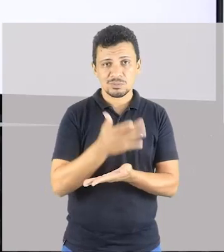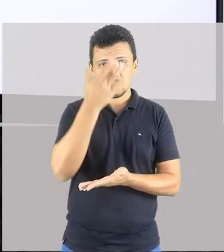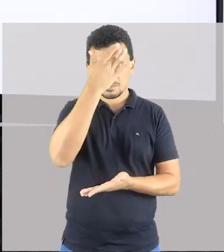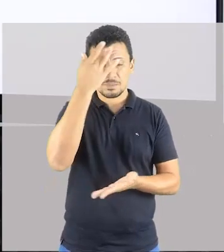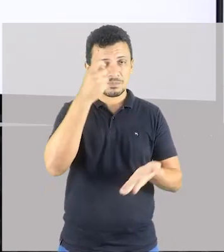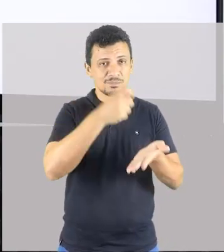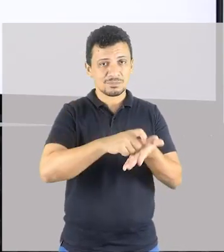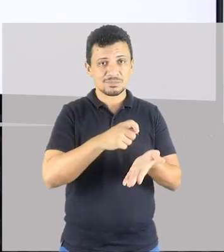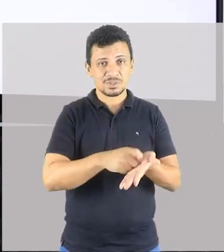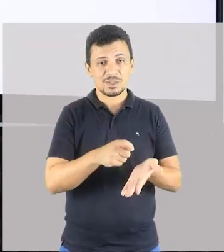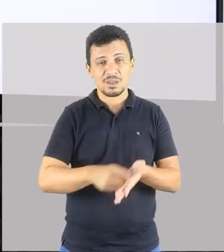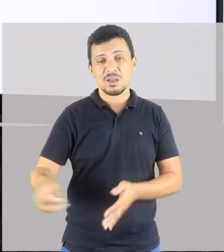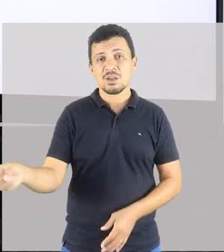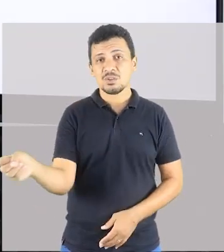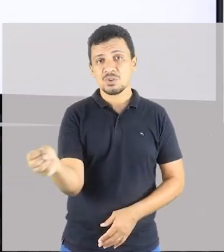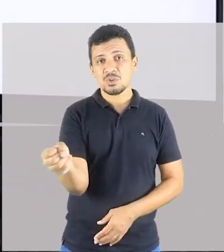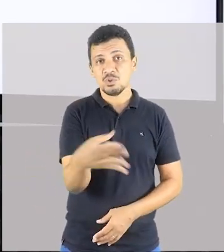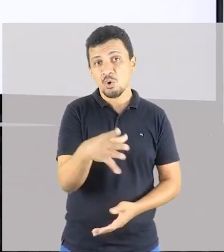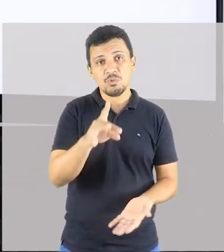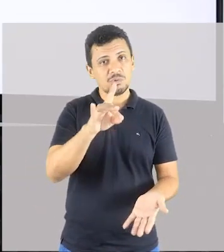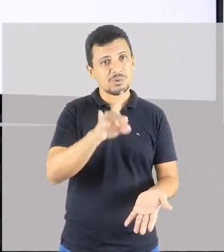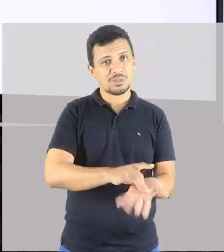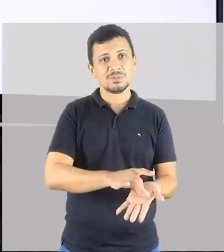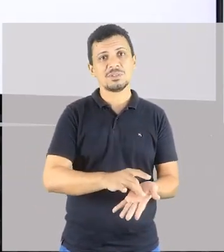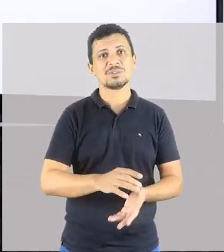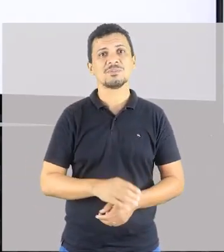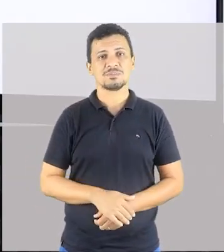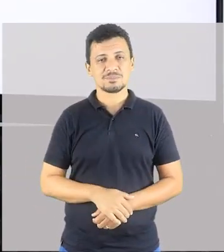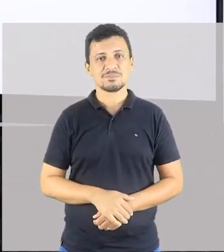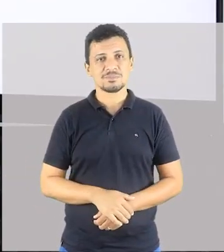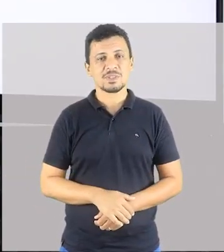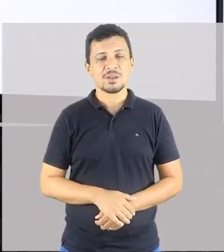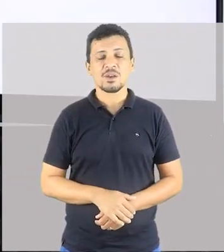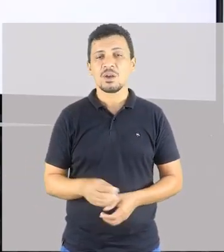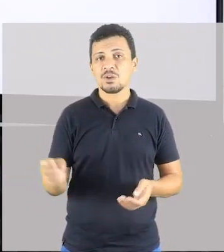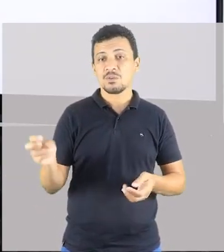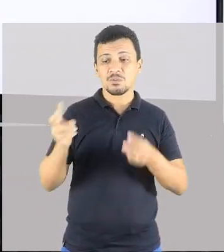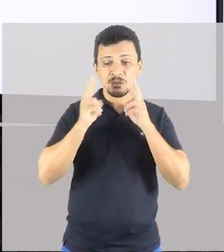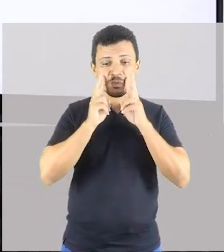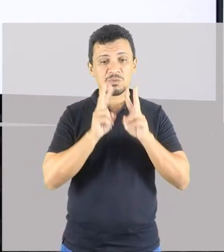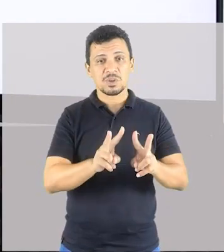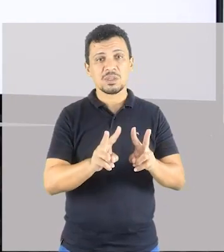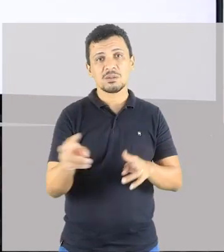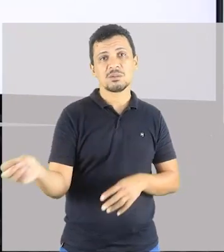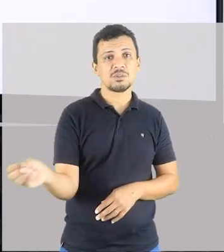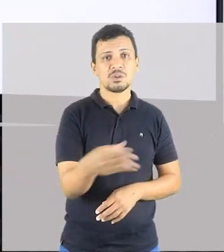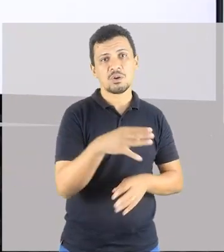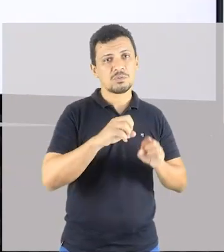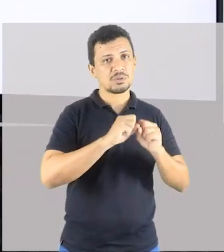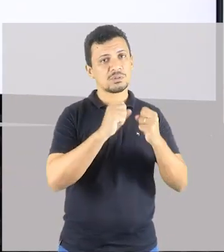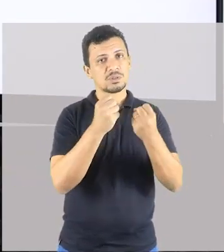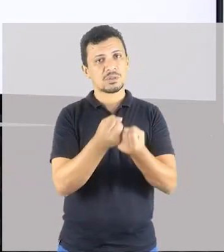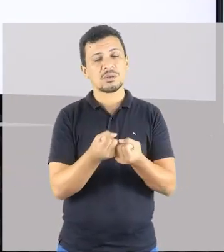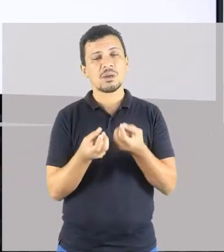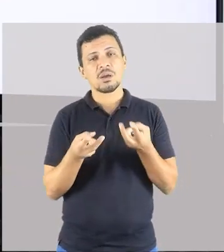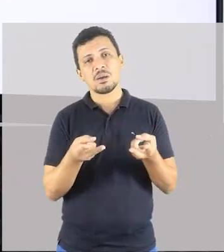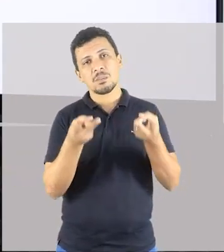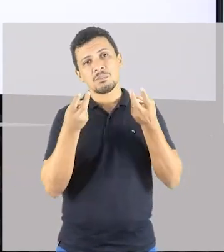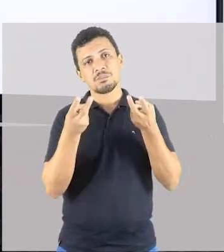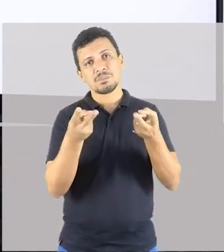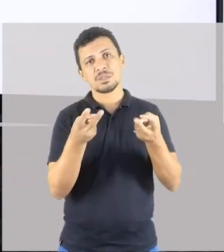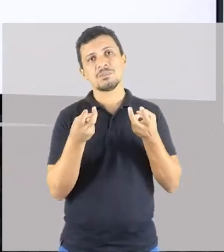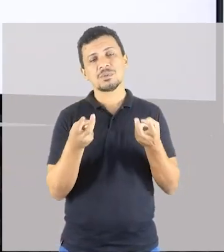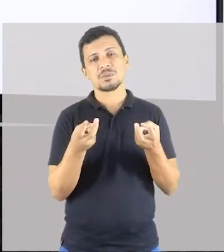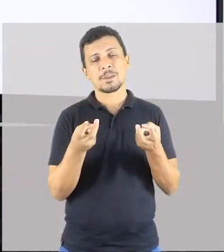um neorrealismo. É como se fosse um novo realismo, uma nova forma de ver a sociedade na perspectiva, né,